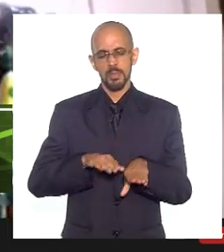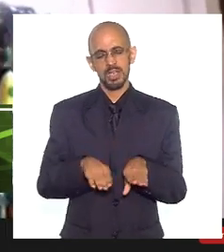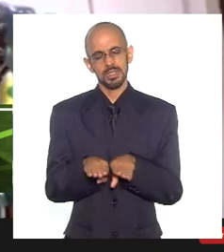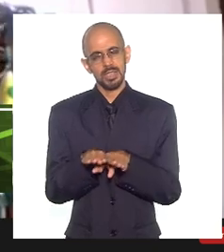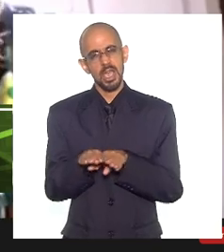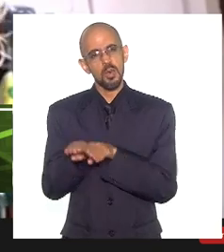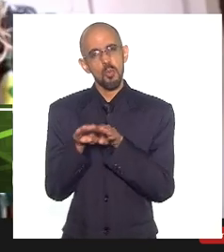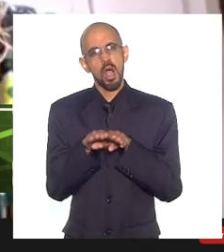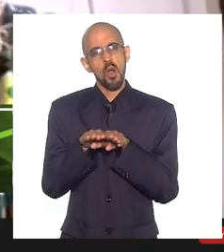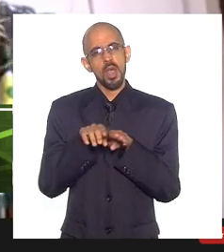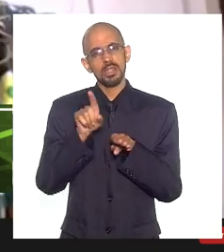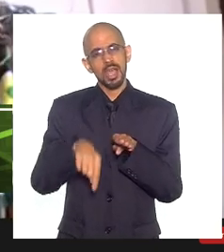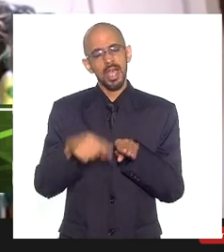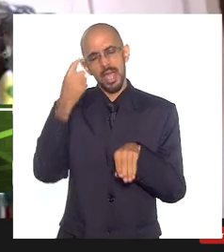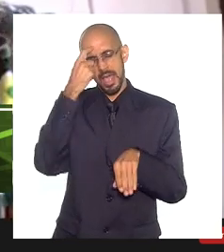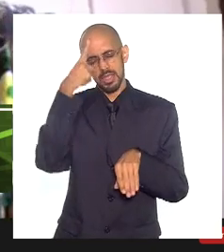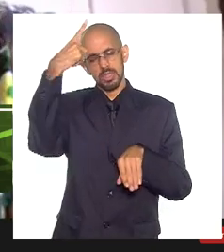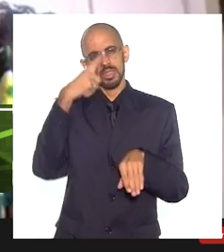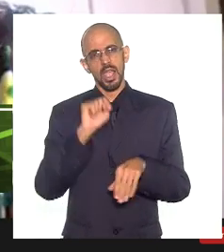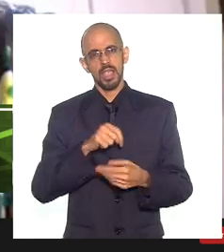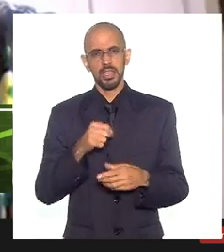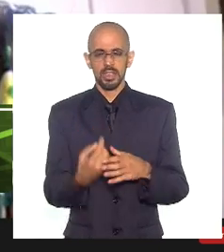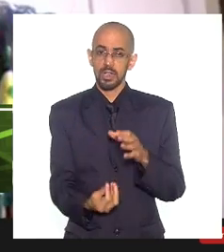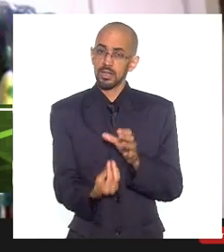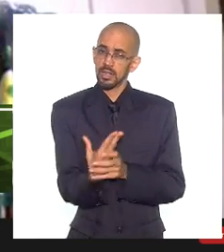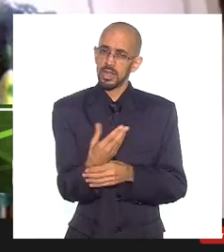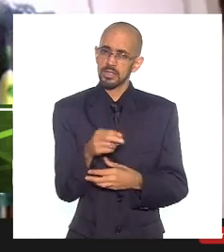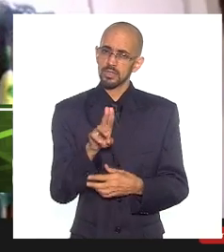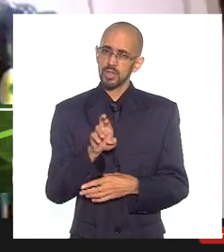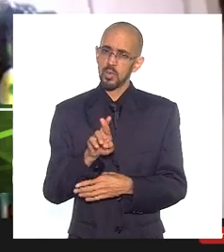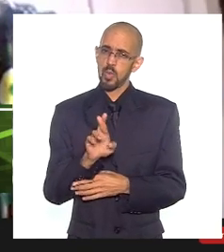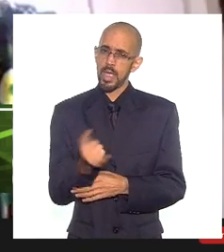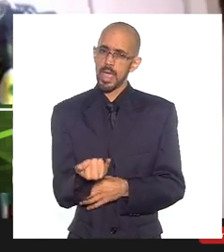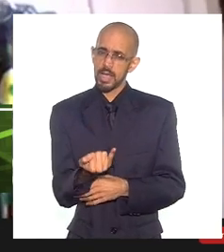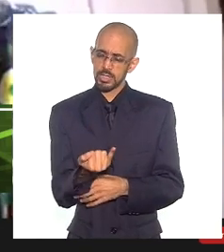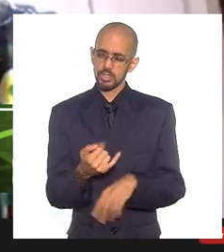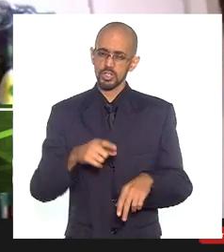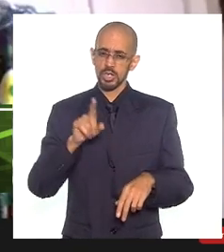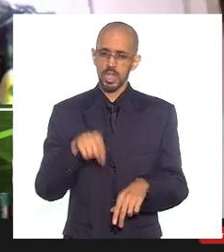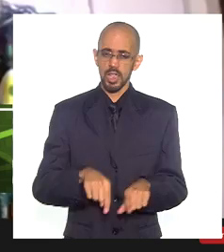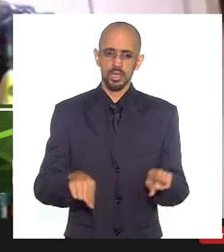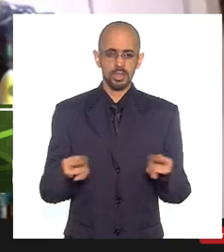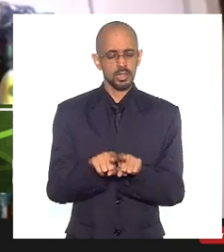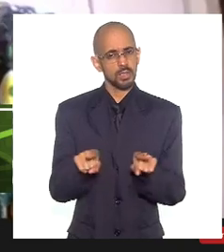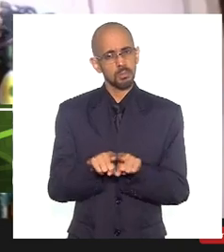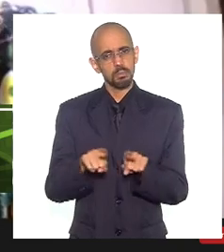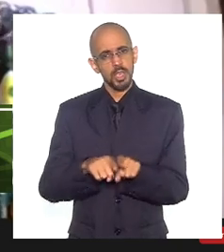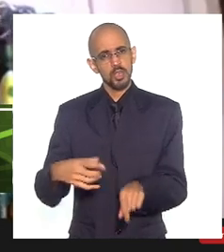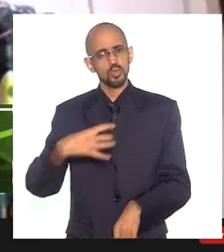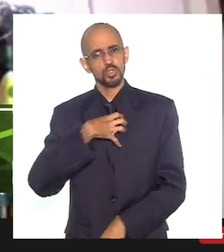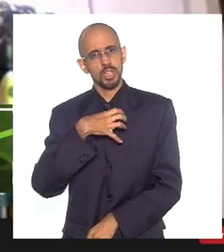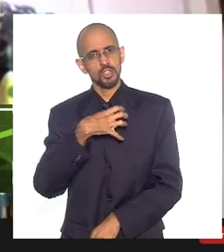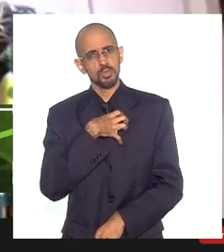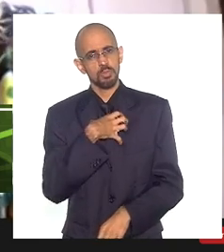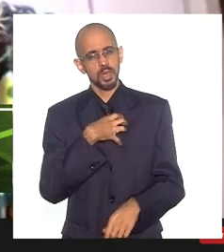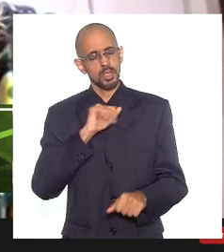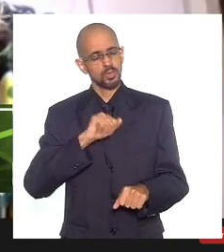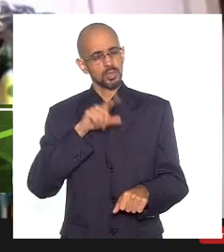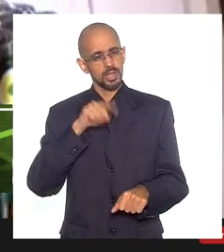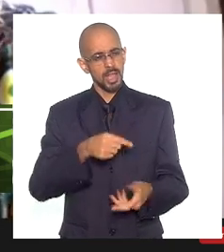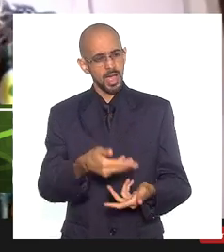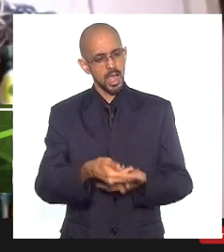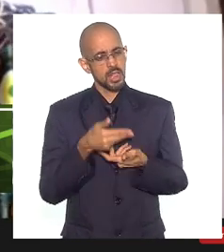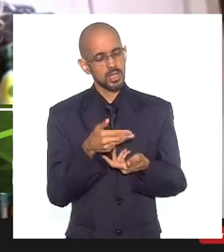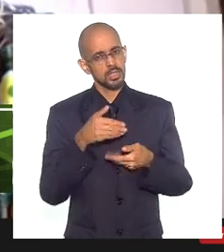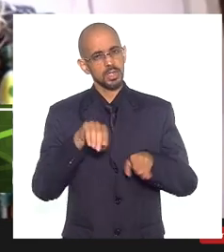Esse é o espírito de fundação da nossa universidade, da UERJ, o espírito daquela que atende a partir da diversidade,